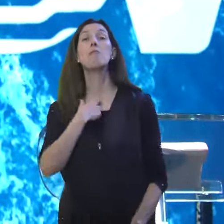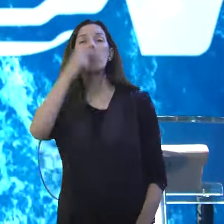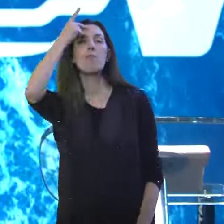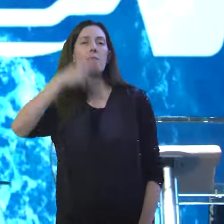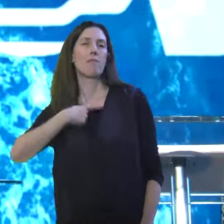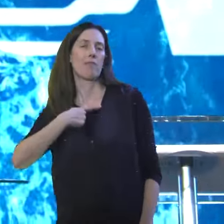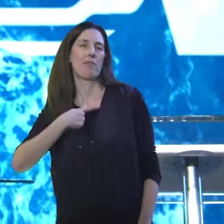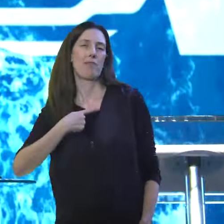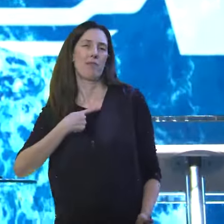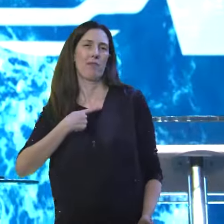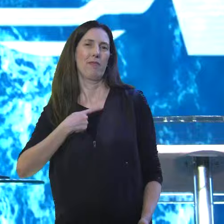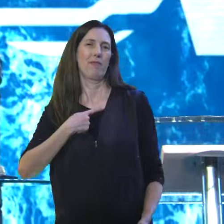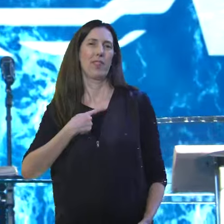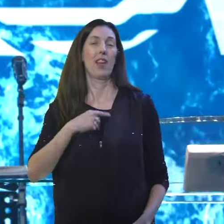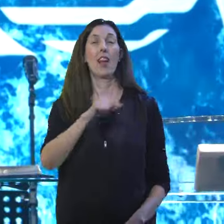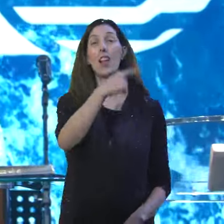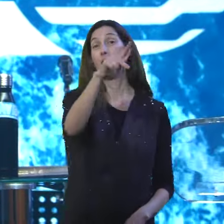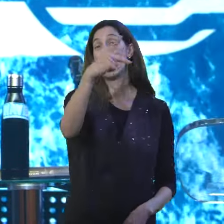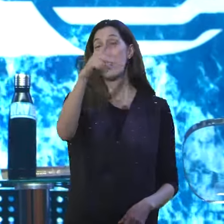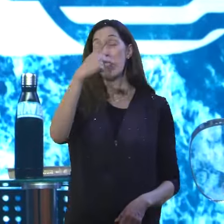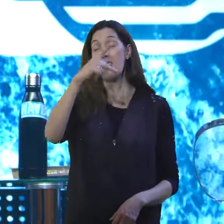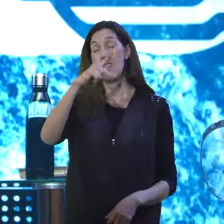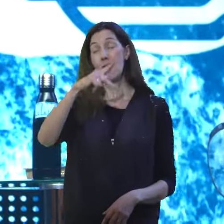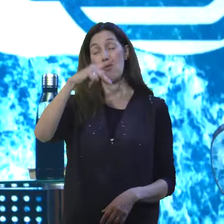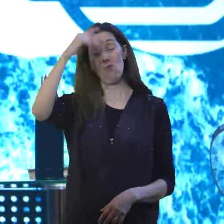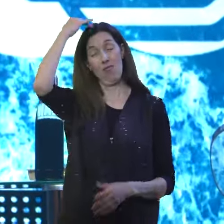Fala sobre o desejo da sua alma.